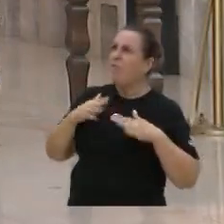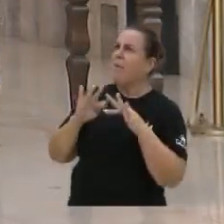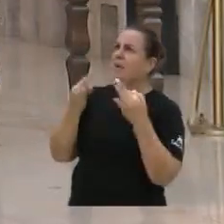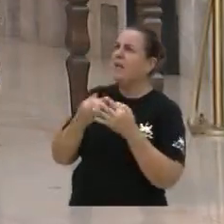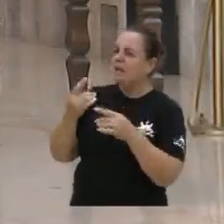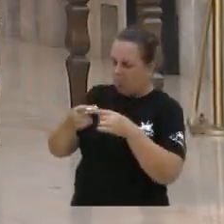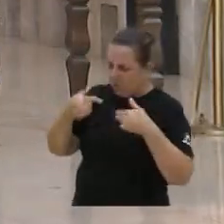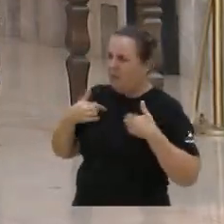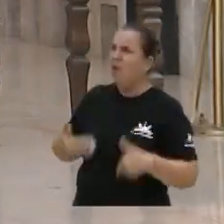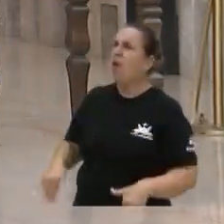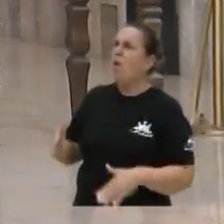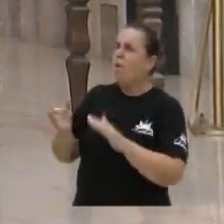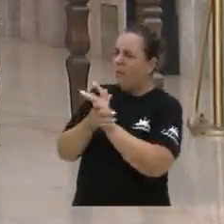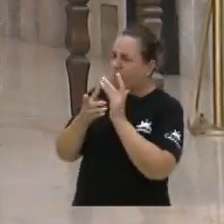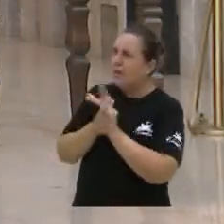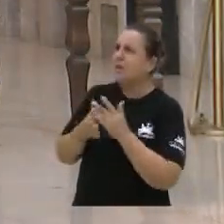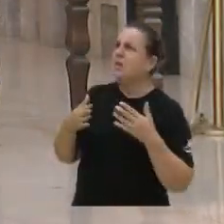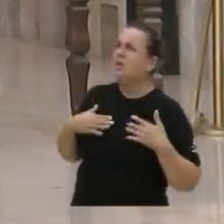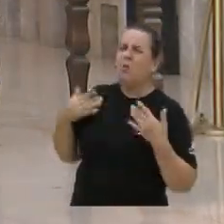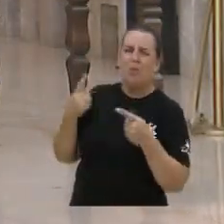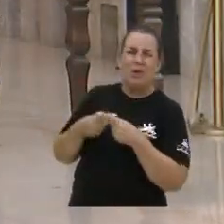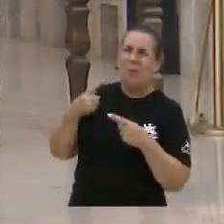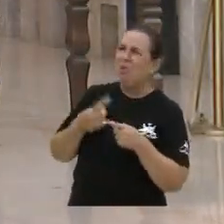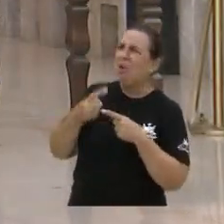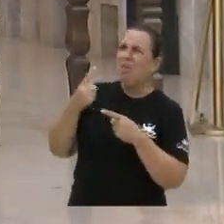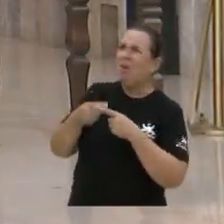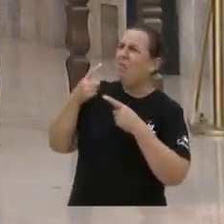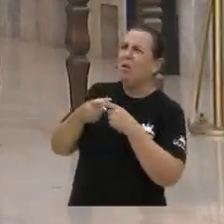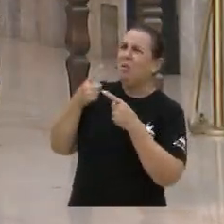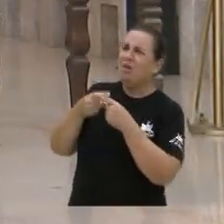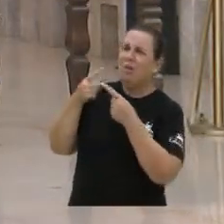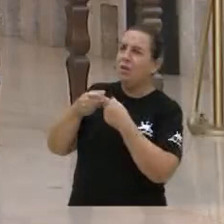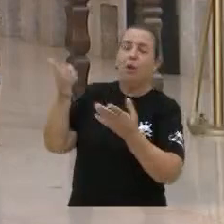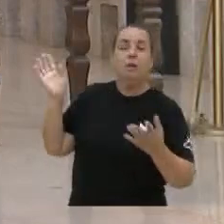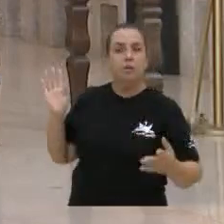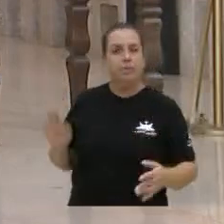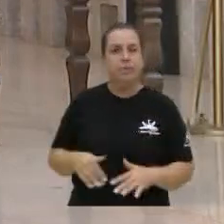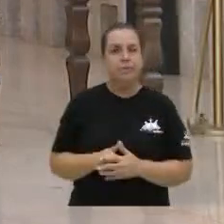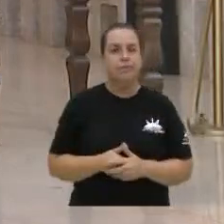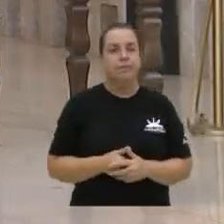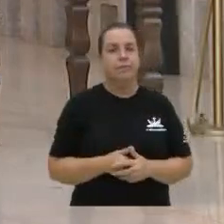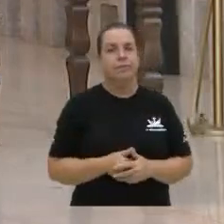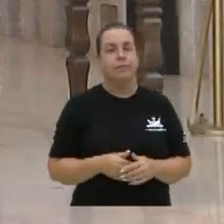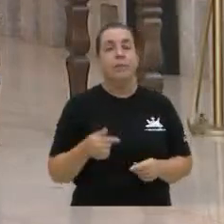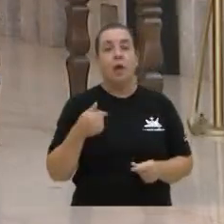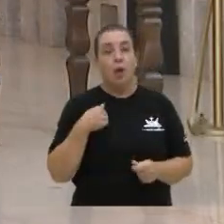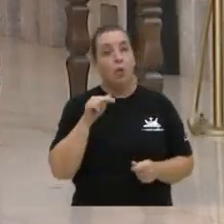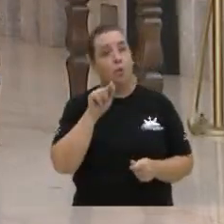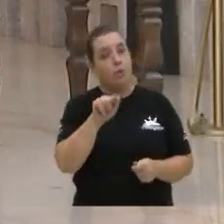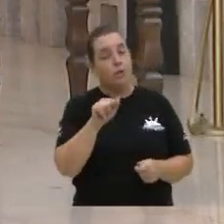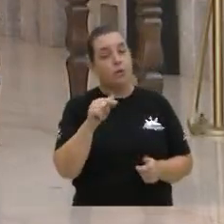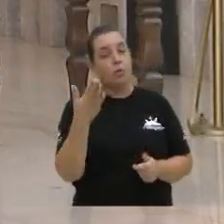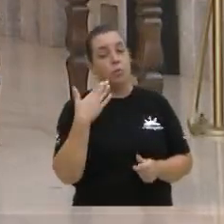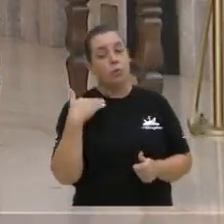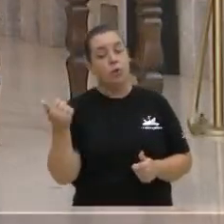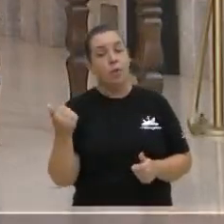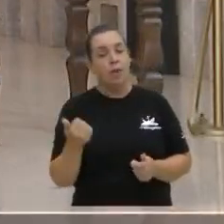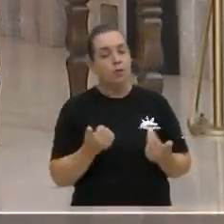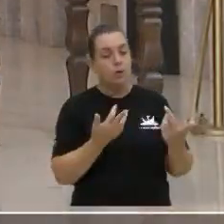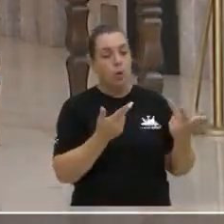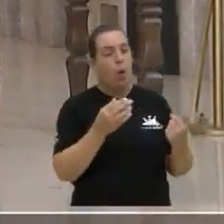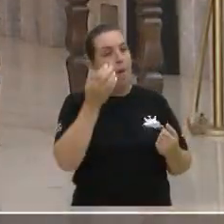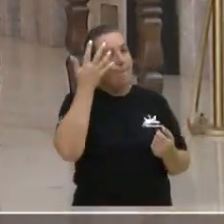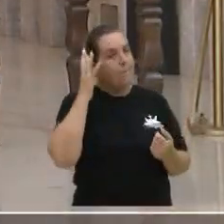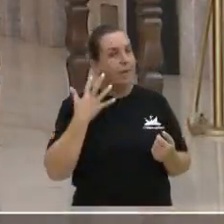eu, porque meu marido, porque minha esposa, porque meus filhos, eu e você somos chamados a ser hoje Maria